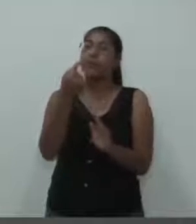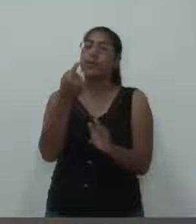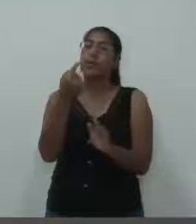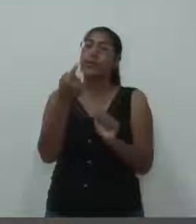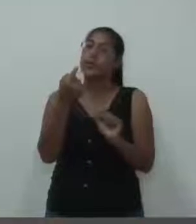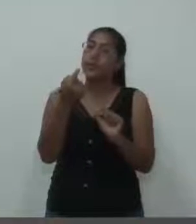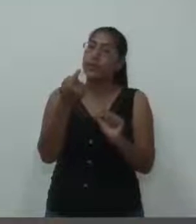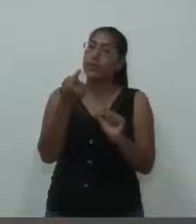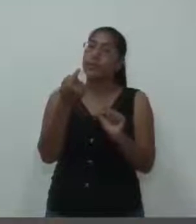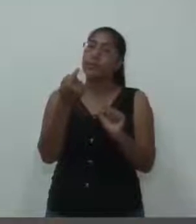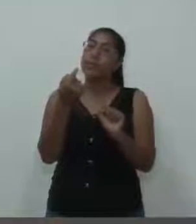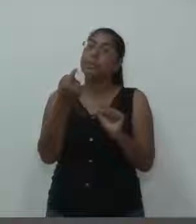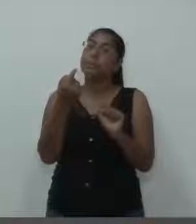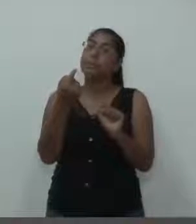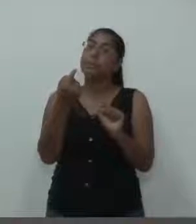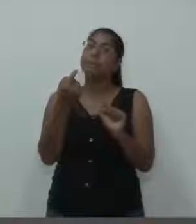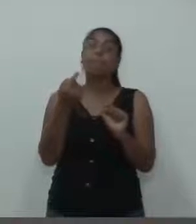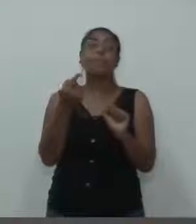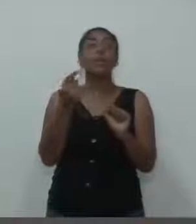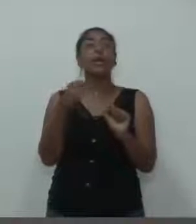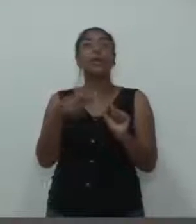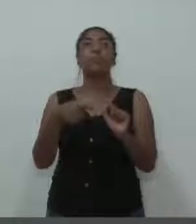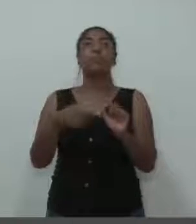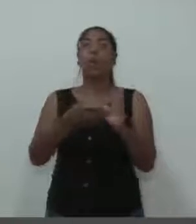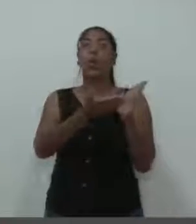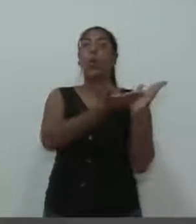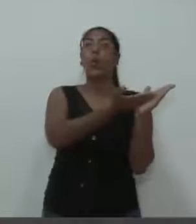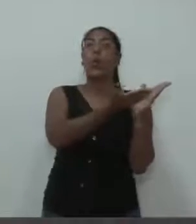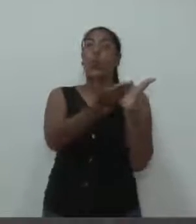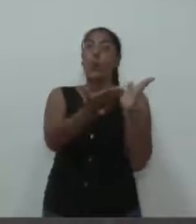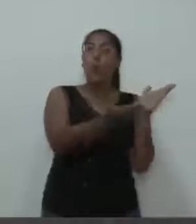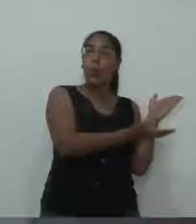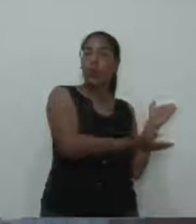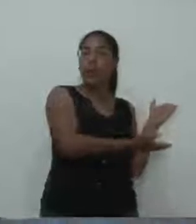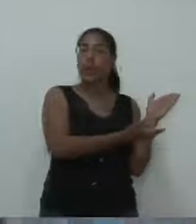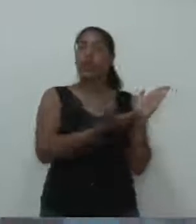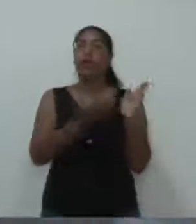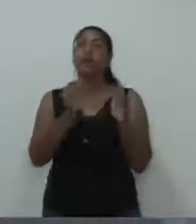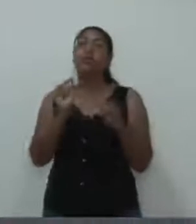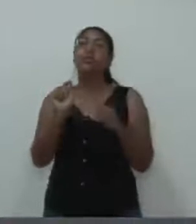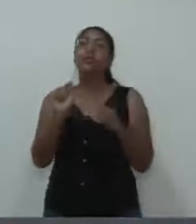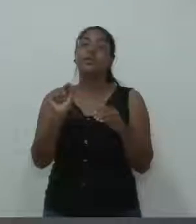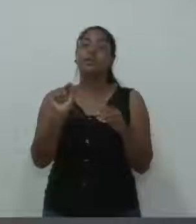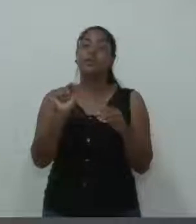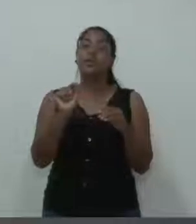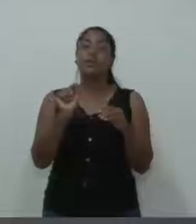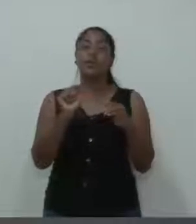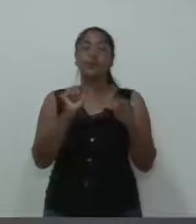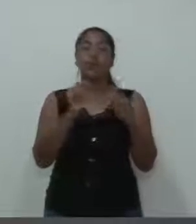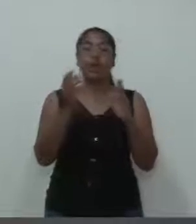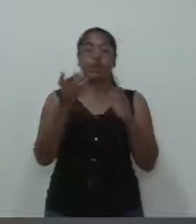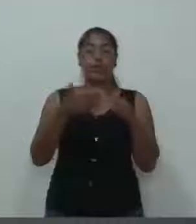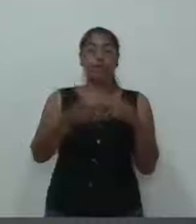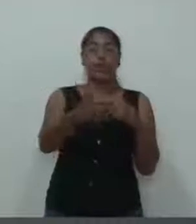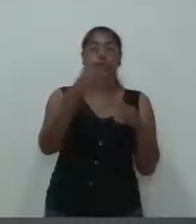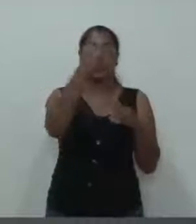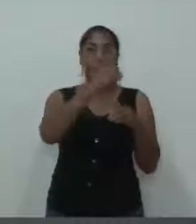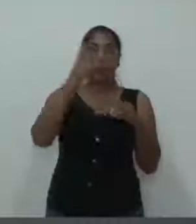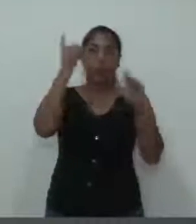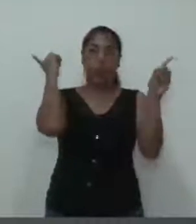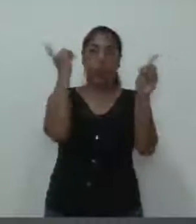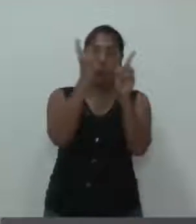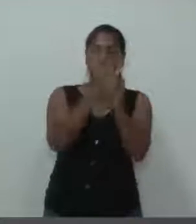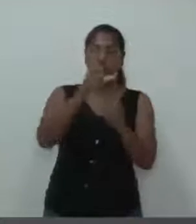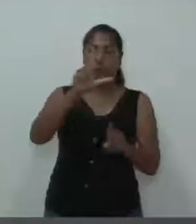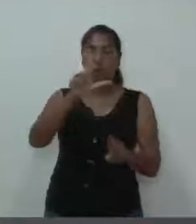pouquinho sobre um pré-convite, não é? Assim como vai ter no próximo domingo o encontro da Associação LGBT, também na